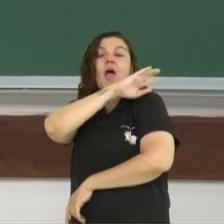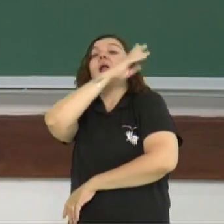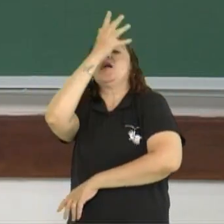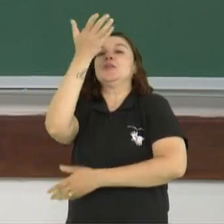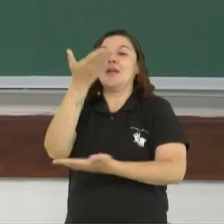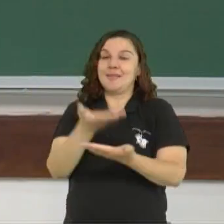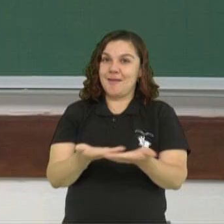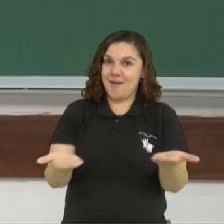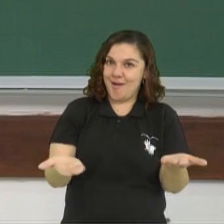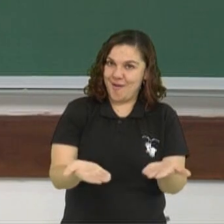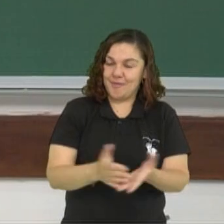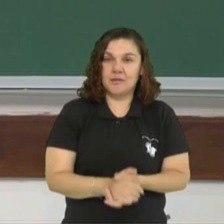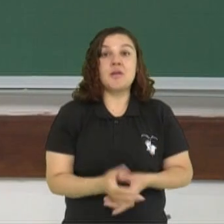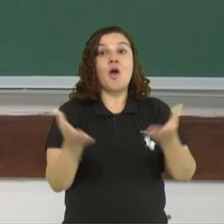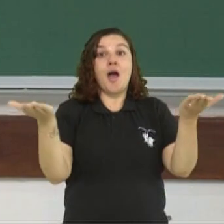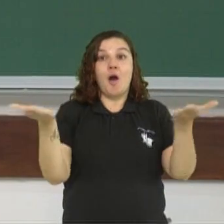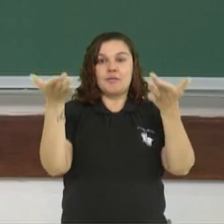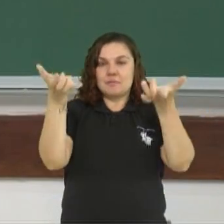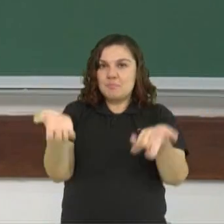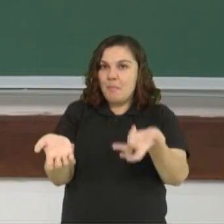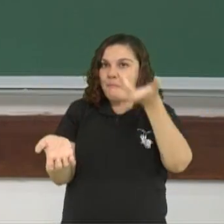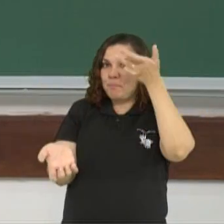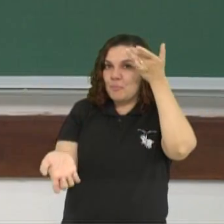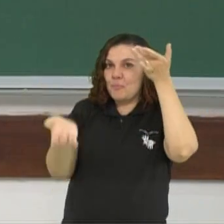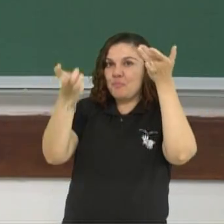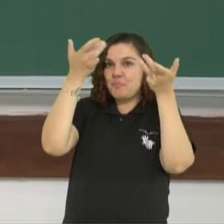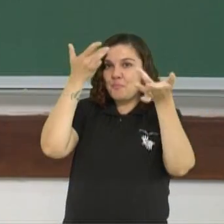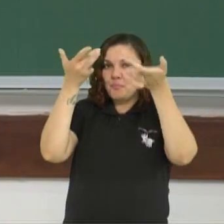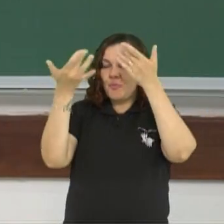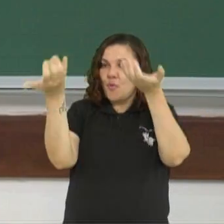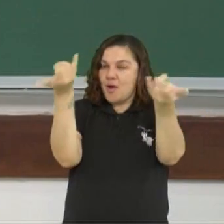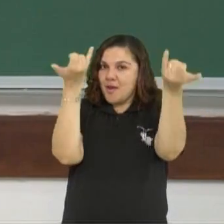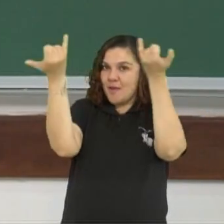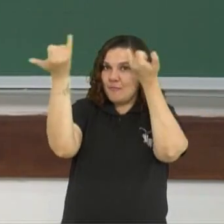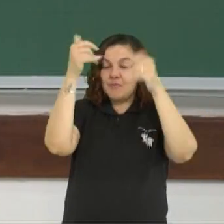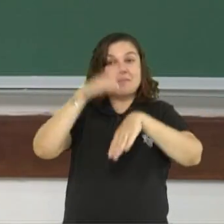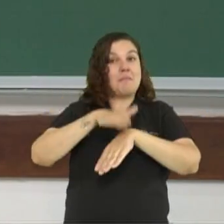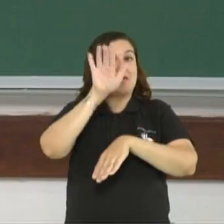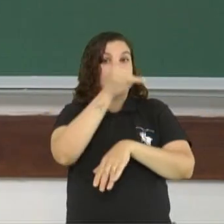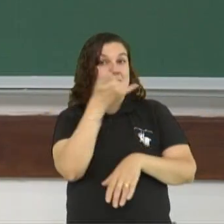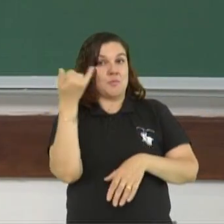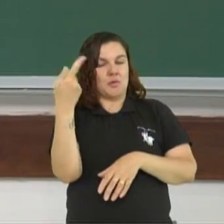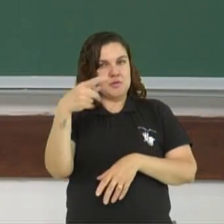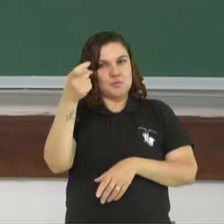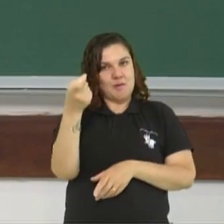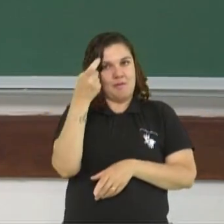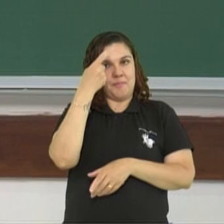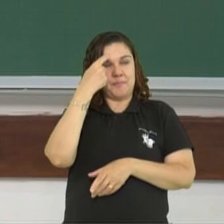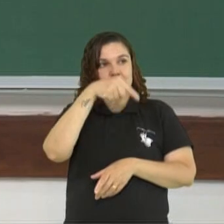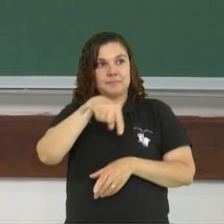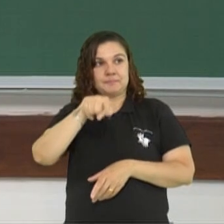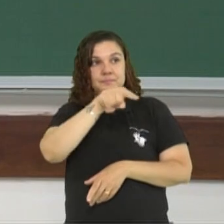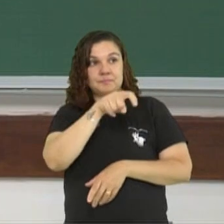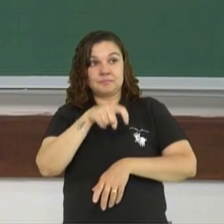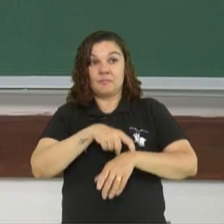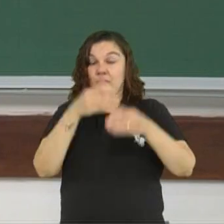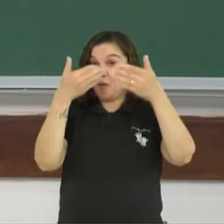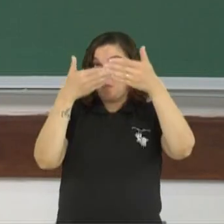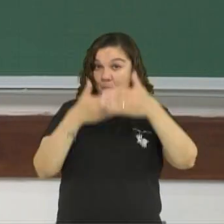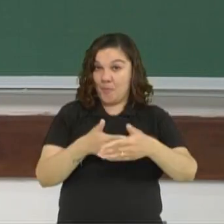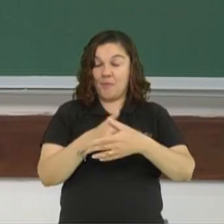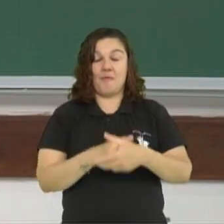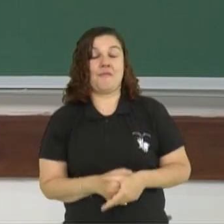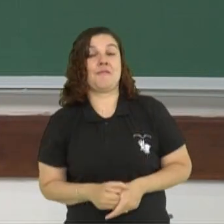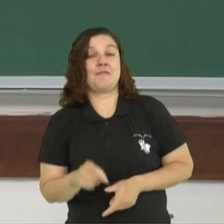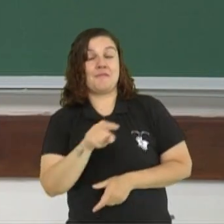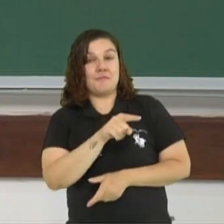Então a gente vai agora fixar as informações mais importantes na mente de vocês, para que vocês, no momento de uma prova, vocês